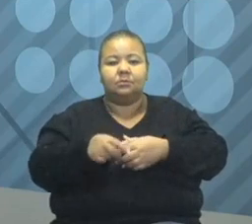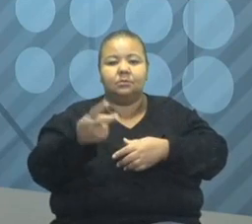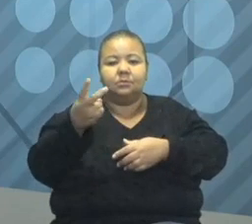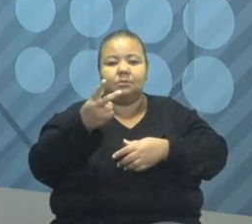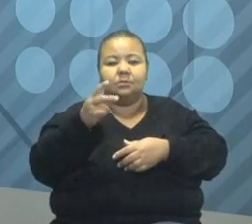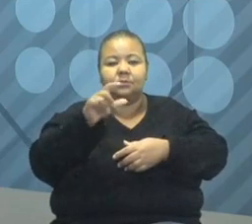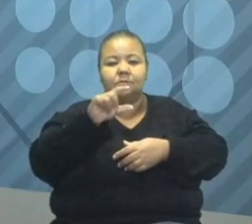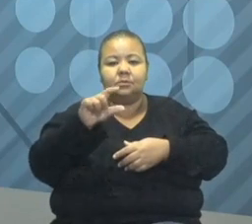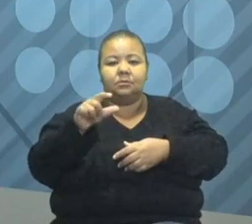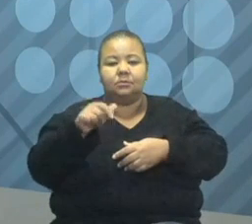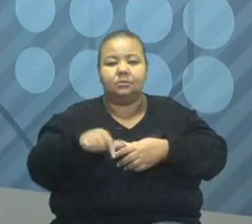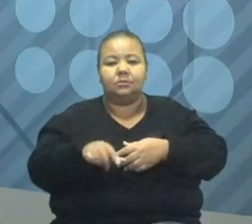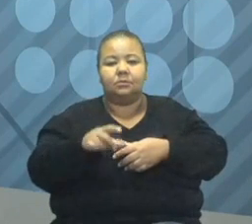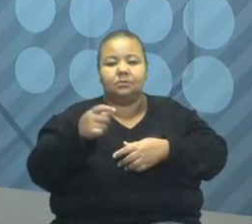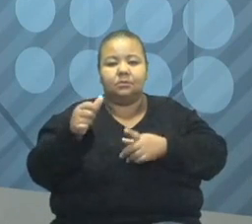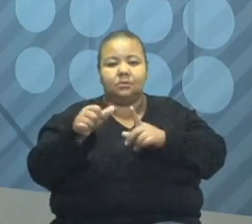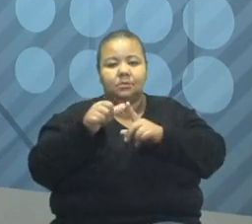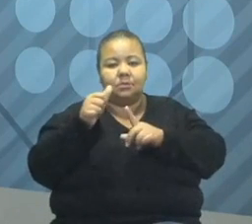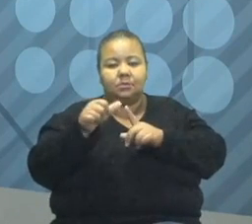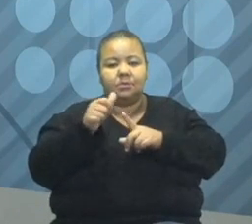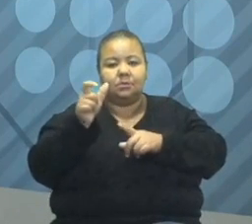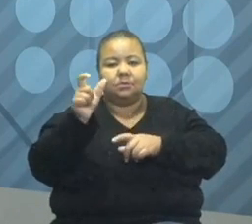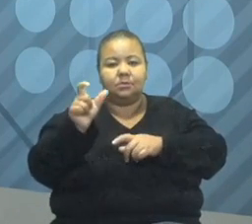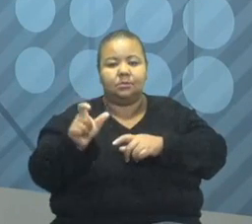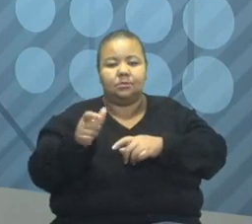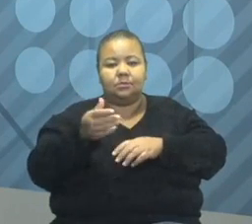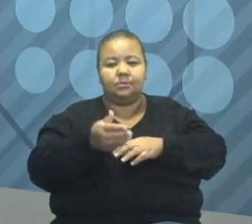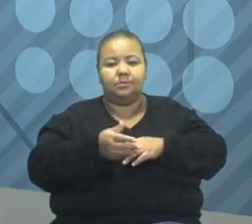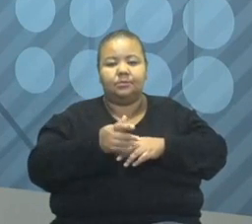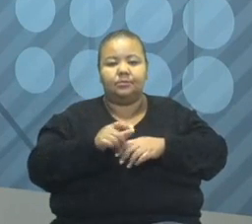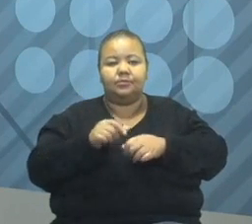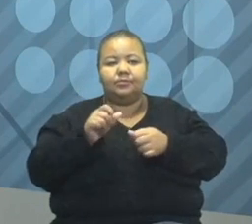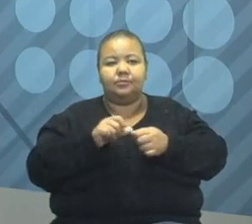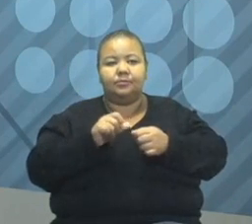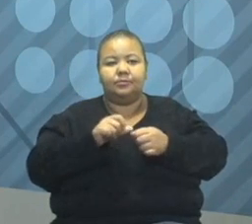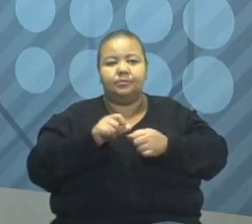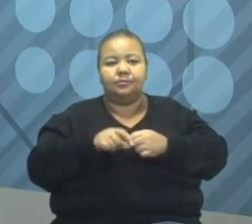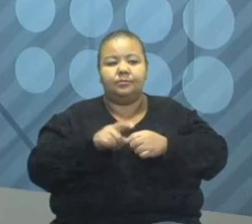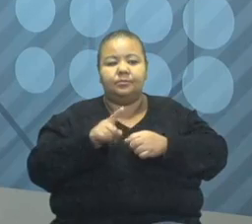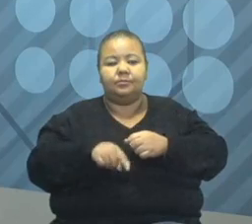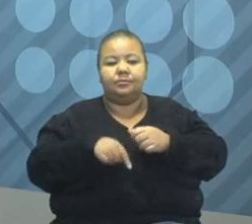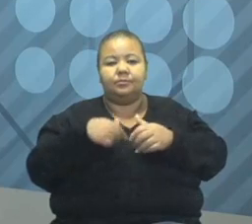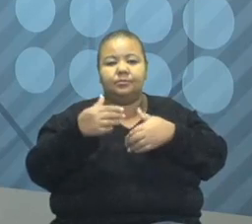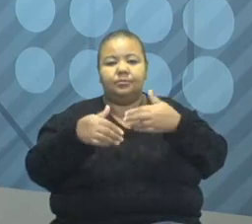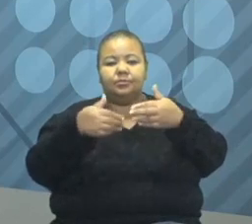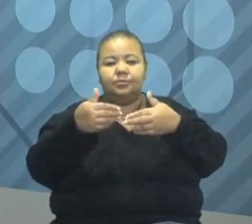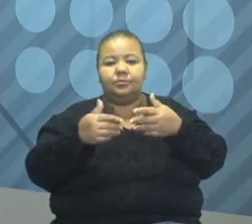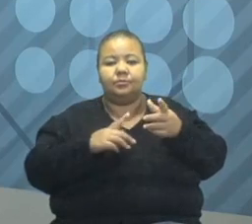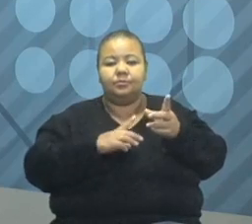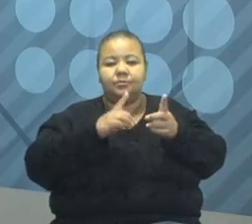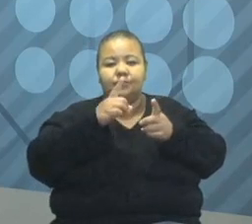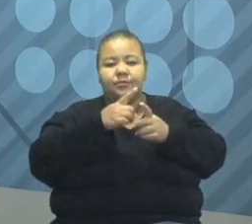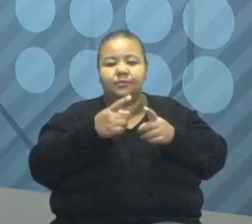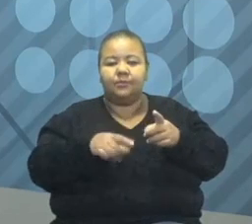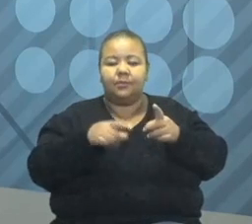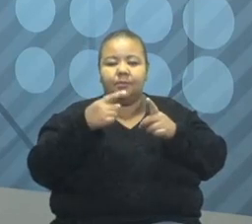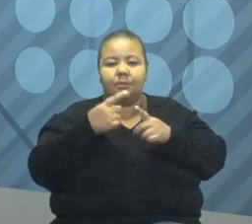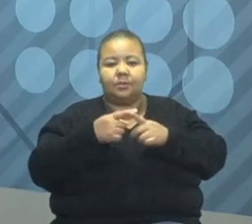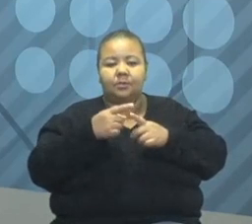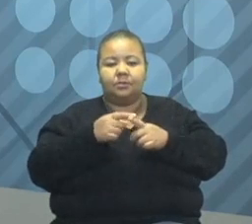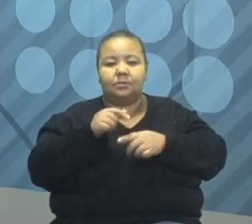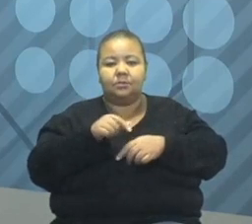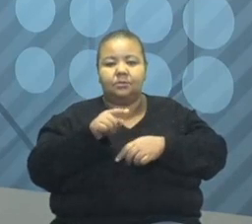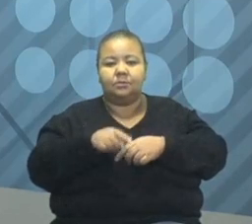linha, na primeira coluna. E assim a gente foi realizando esses procedimentos para encontrar a